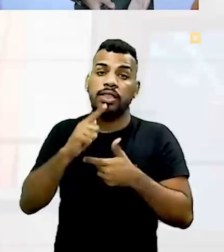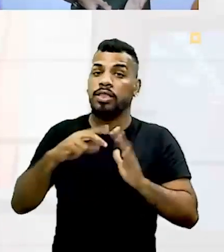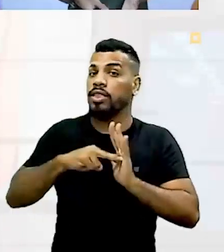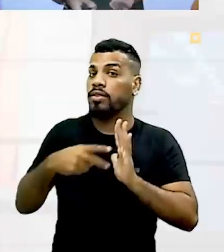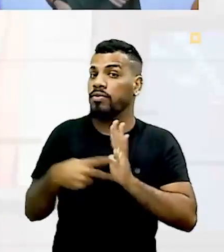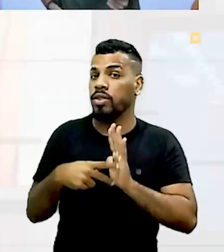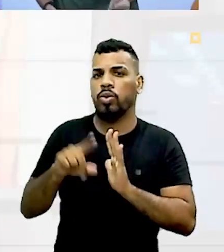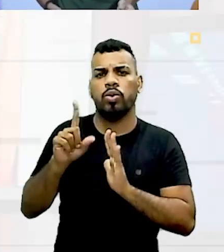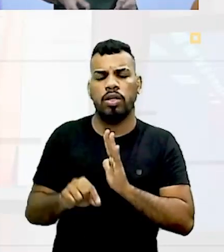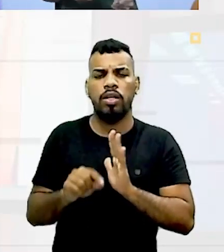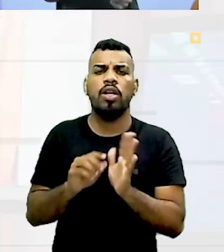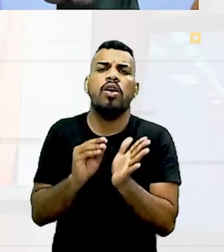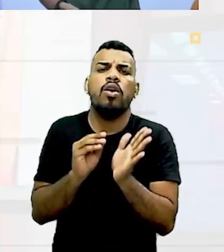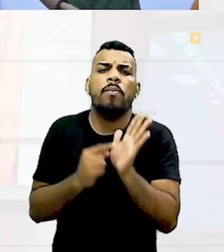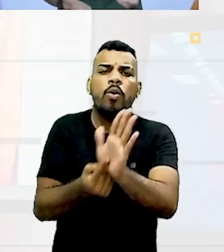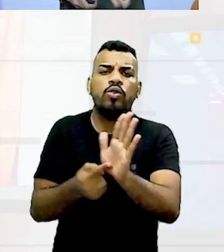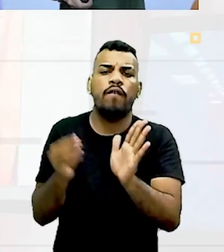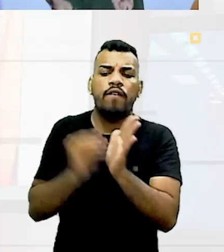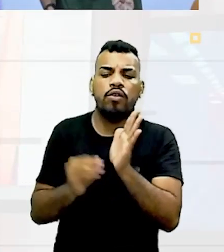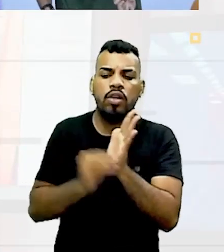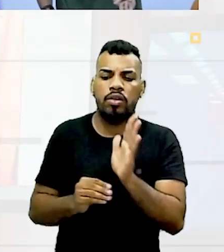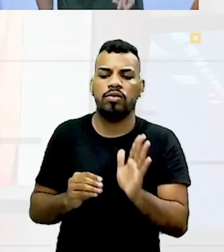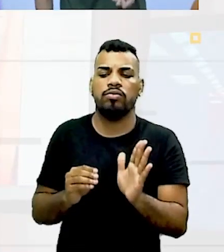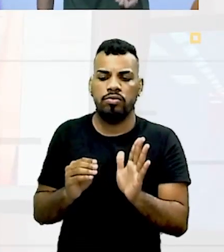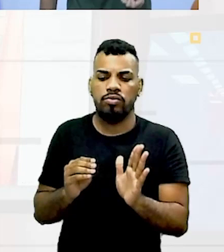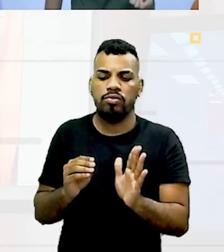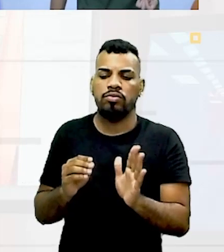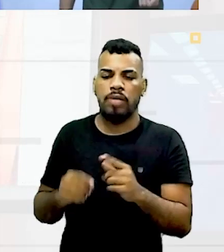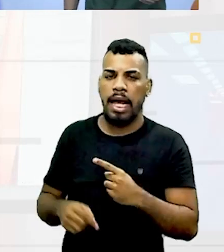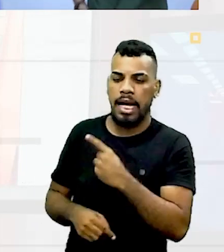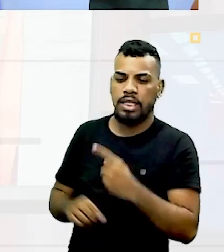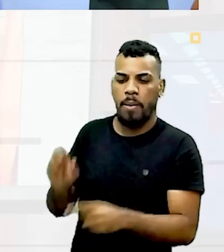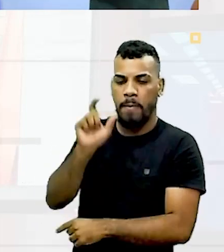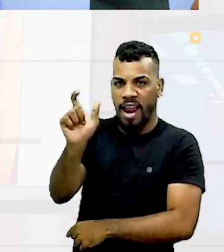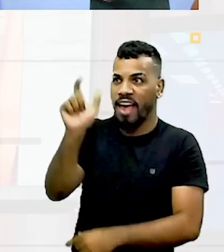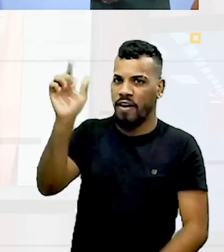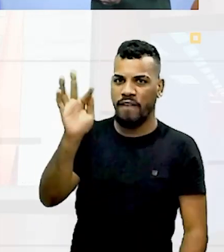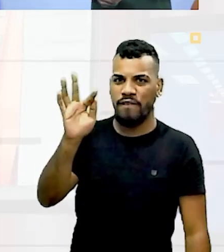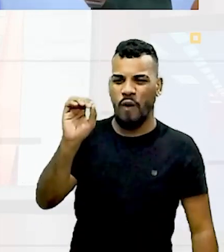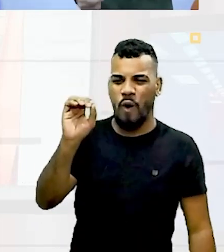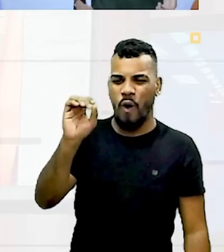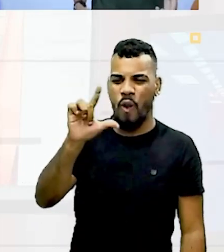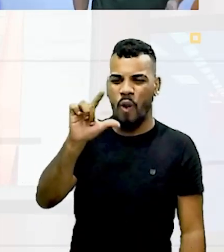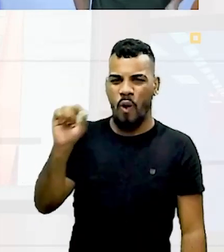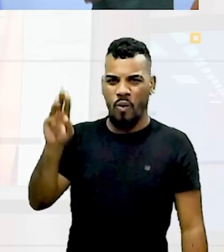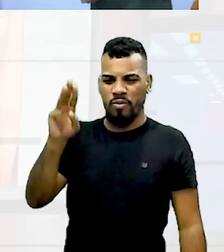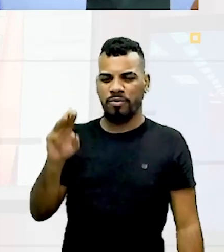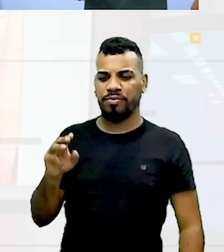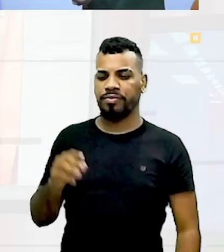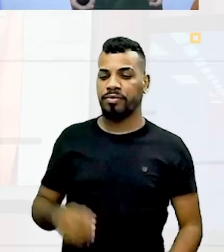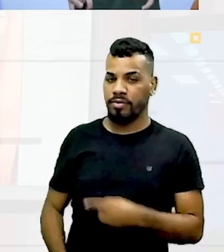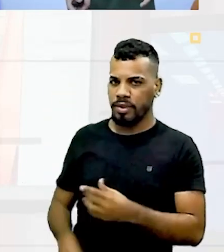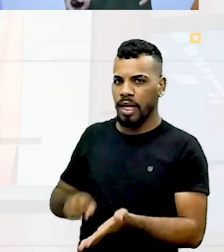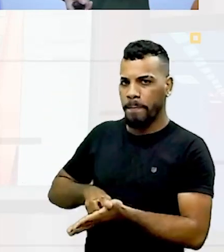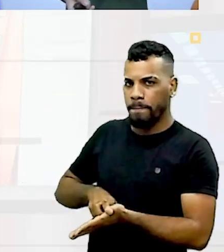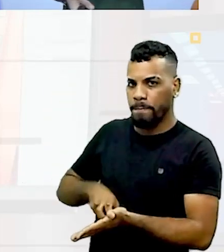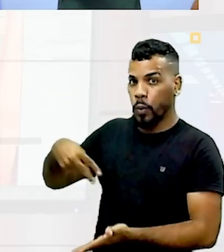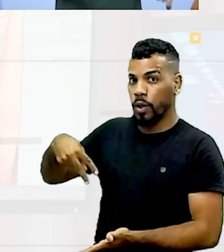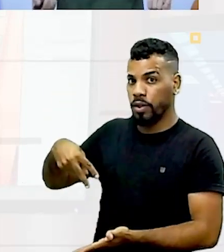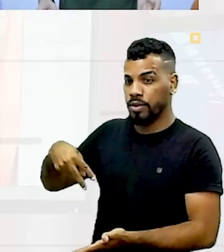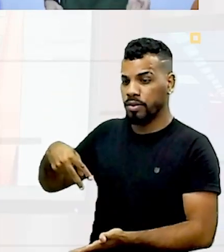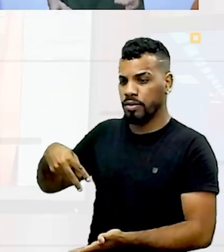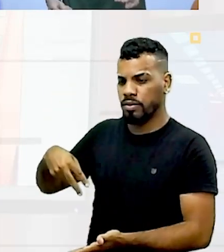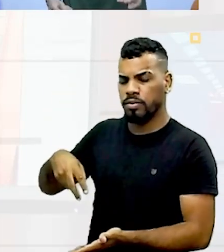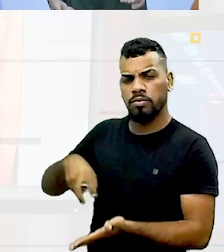de que esteja faltando um follow through e um overlapping. Por exemplo, a personagem na imagem, ela tá pulando. Então, o